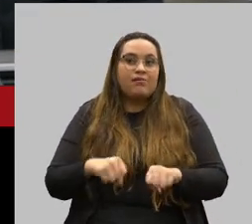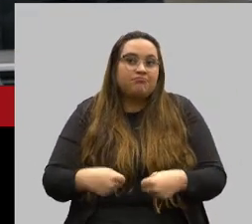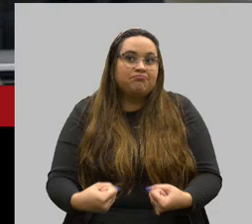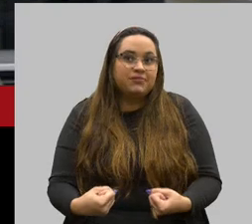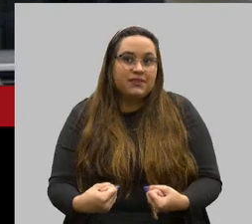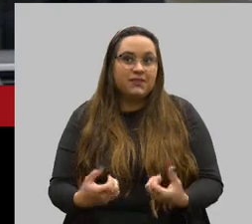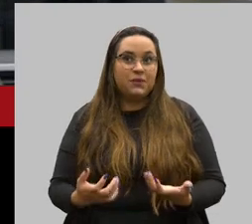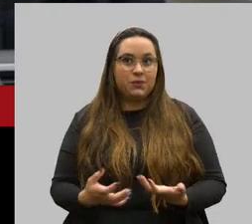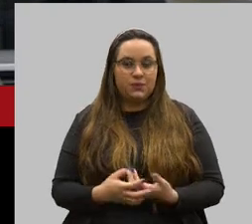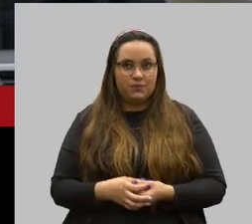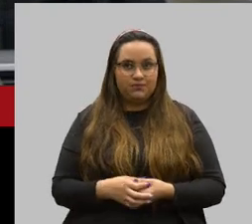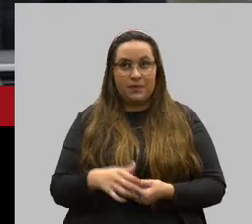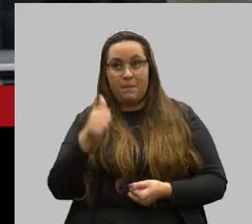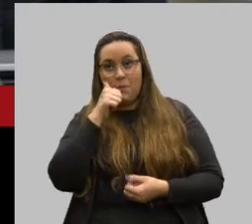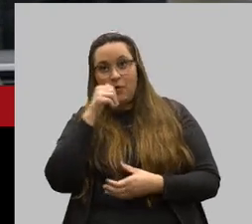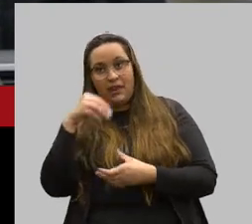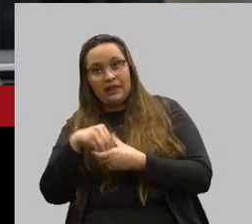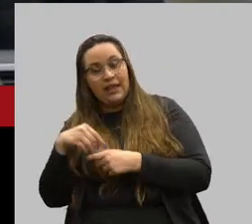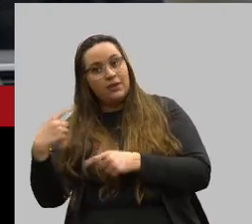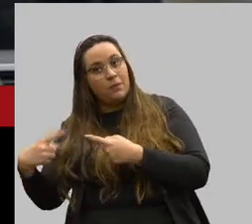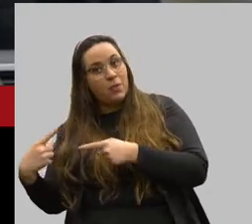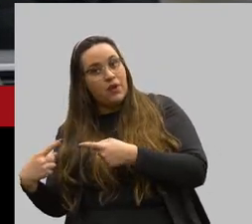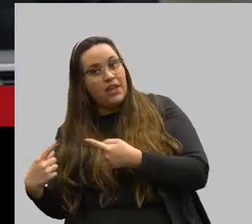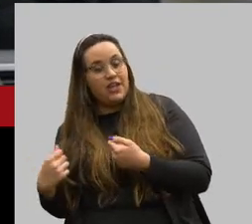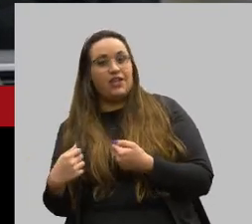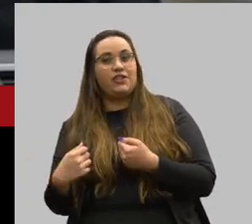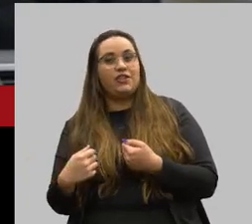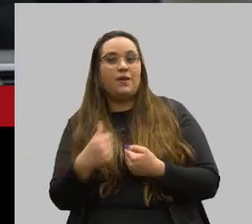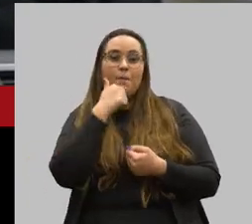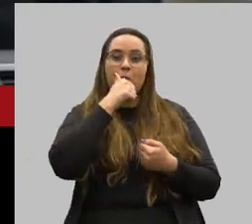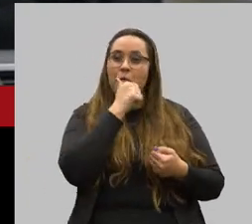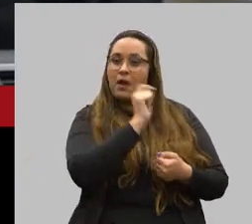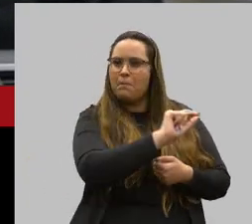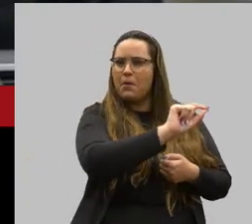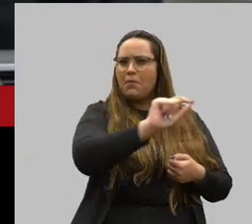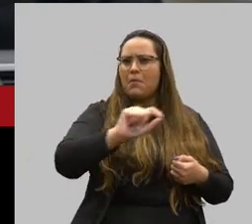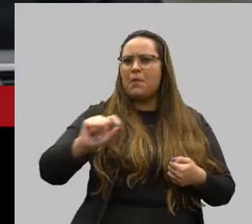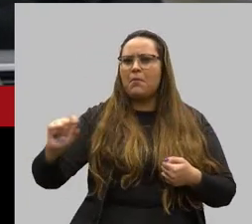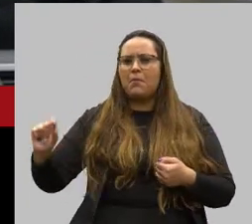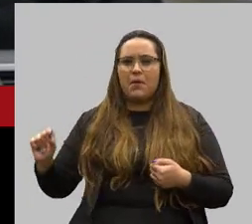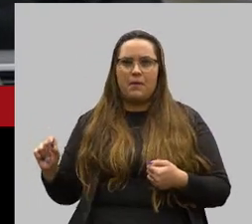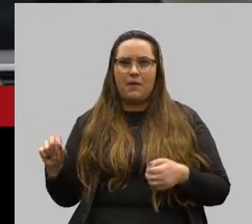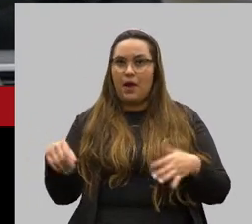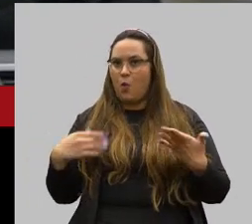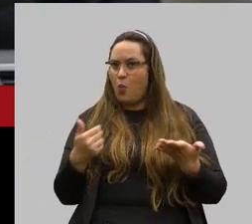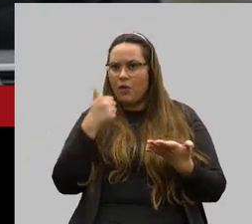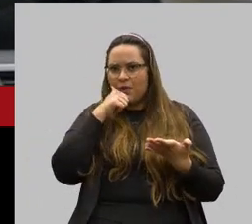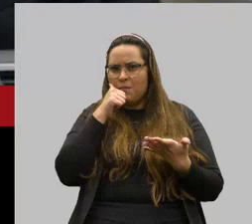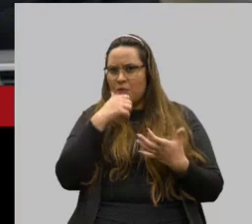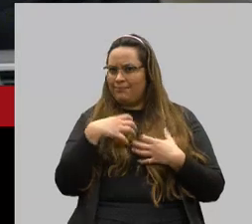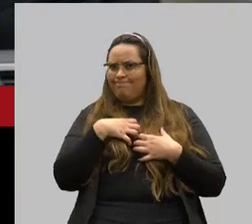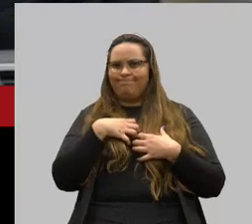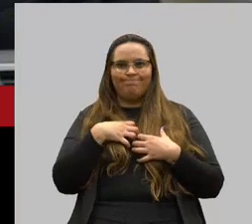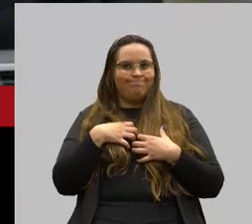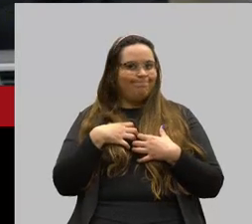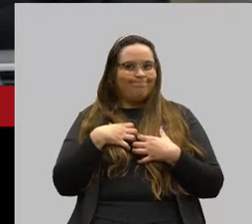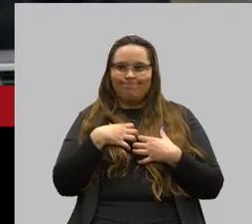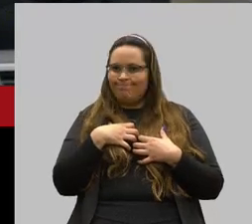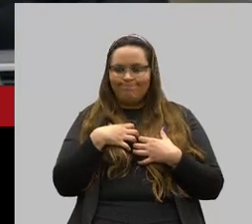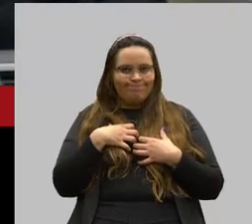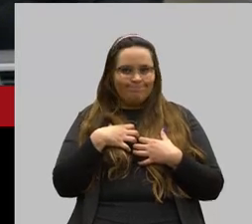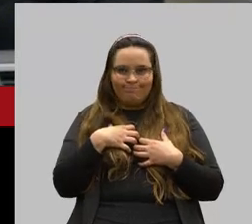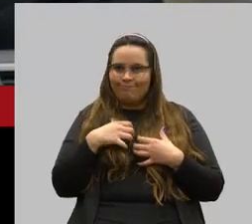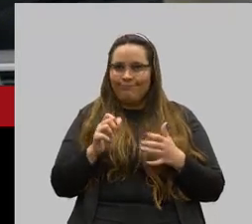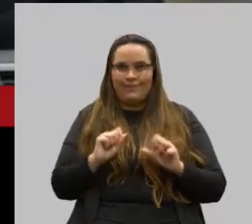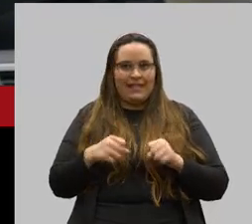política e as mulheres que estão em todos os lugares isso é importante porque quando a mulher não tá segura aí a sociedade não tá Segura